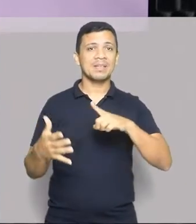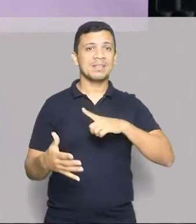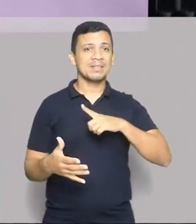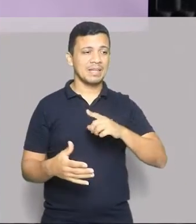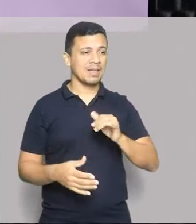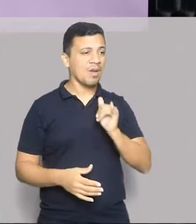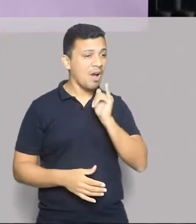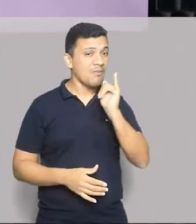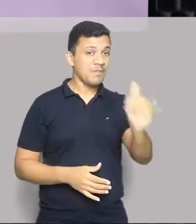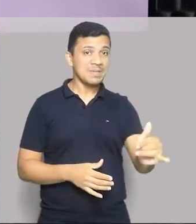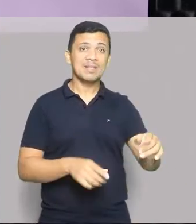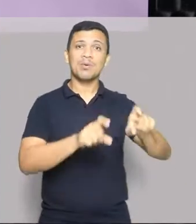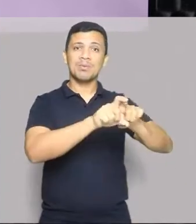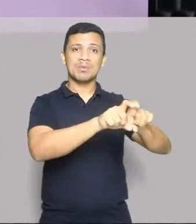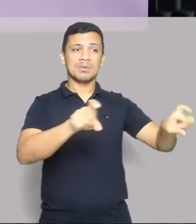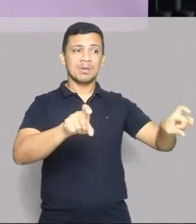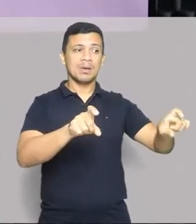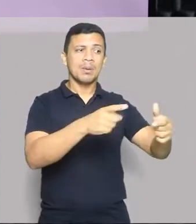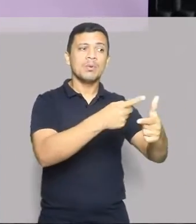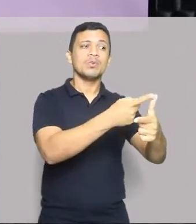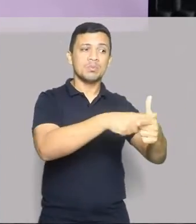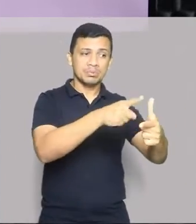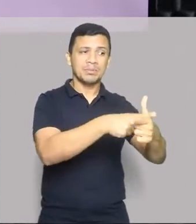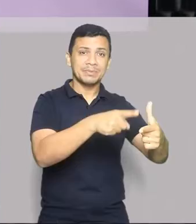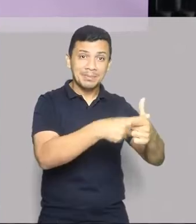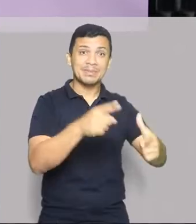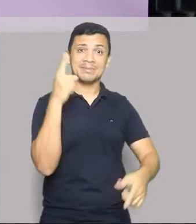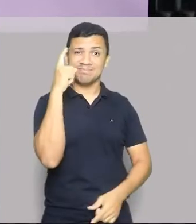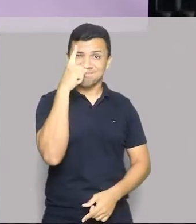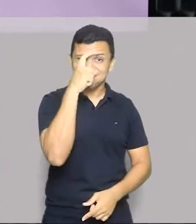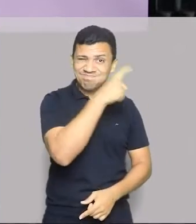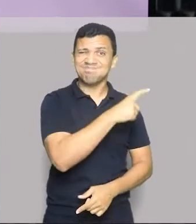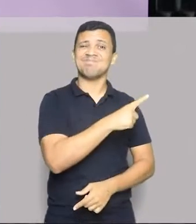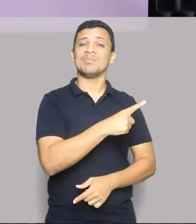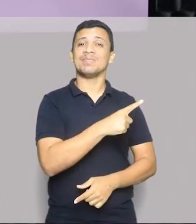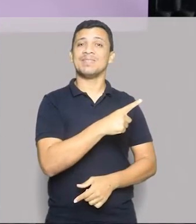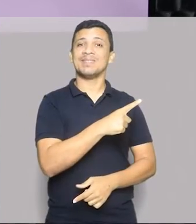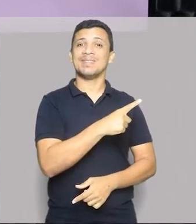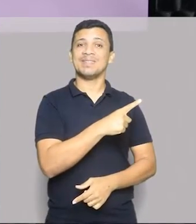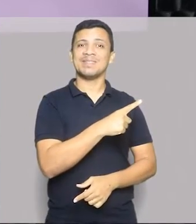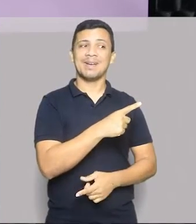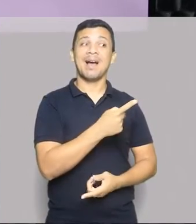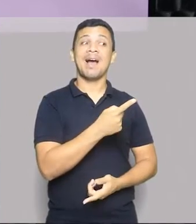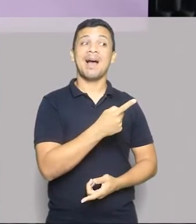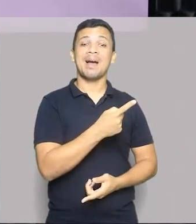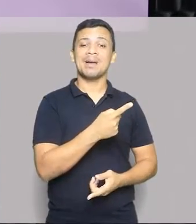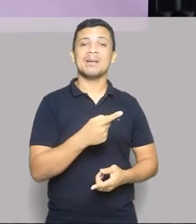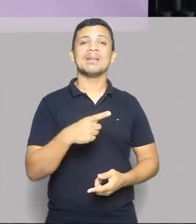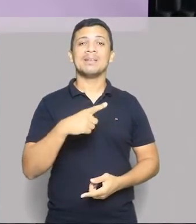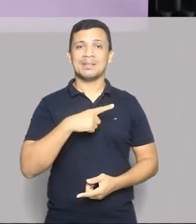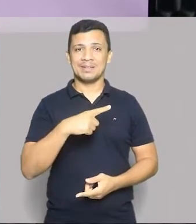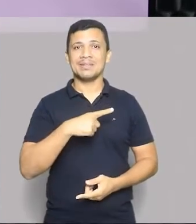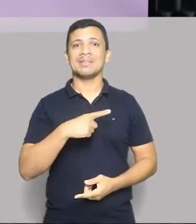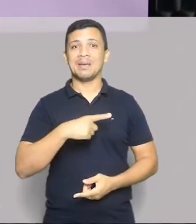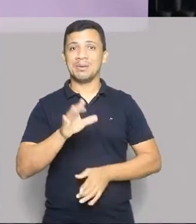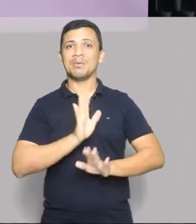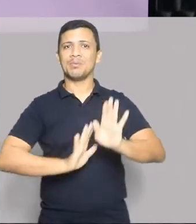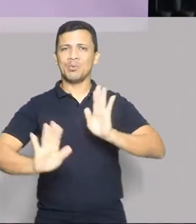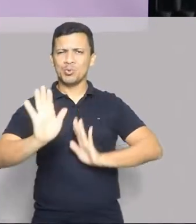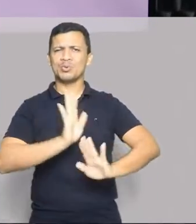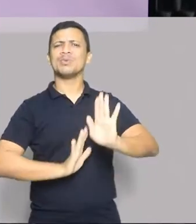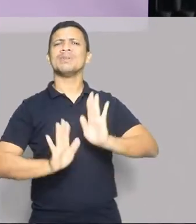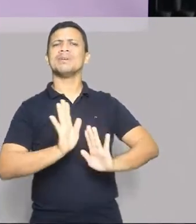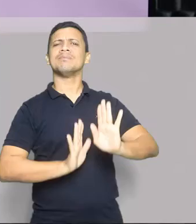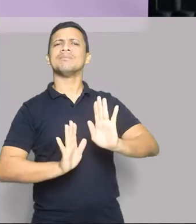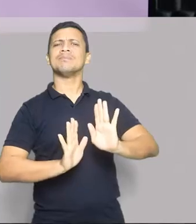os problemas são complexos. Que conclusão eu posso extrair a partir daí? Devemos ter bastante cautela. Você